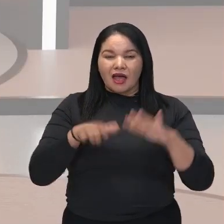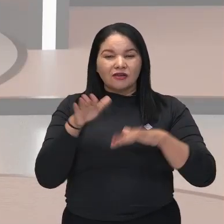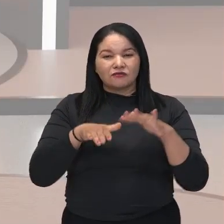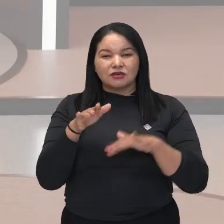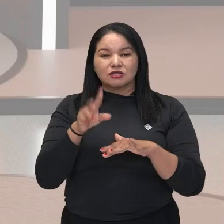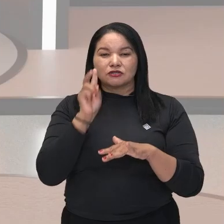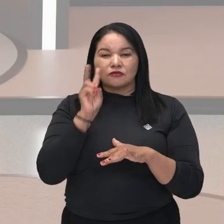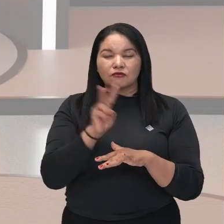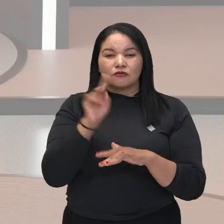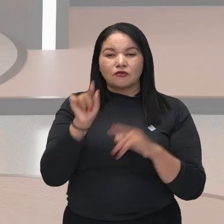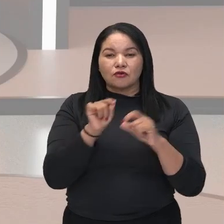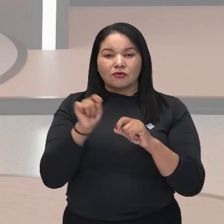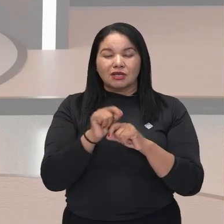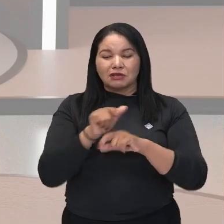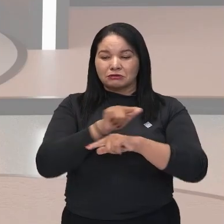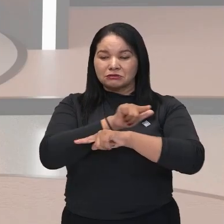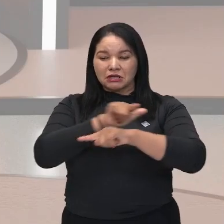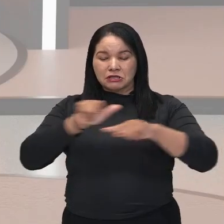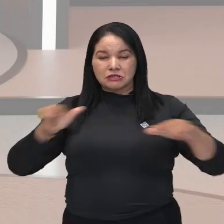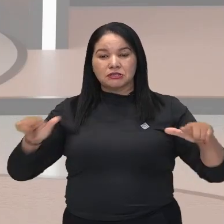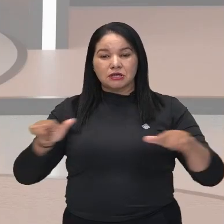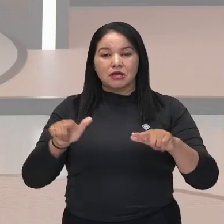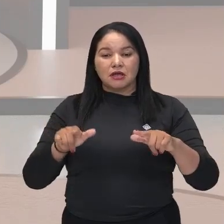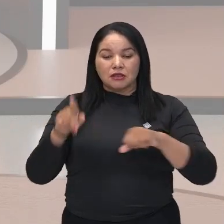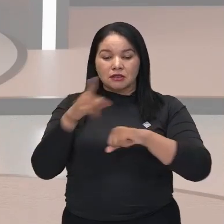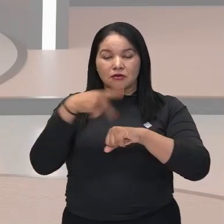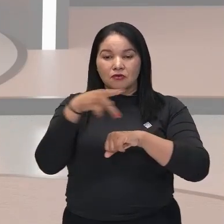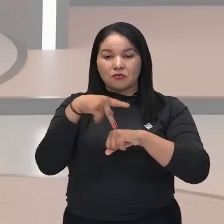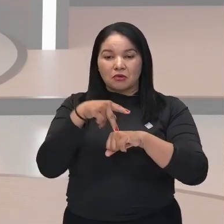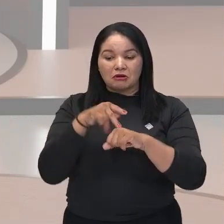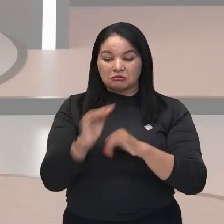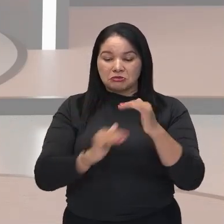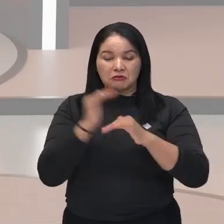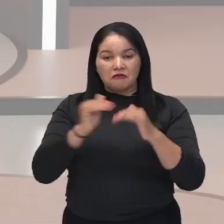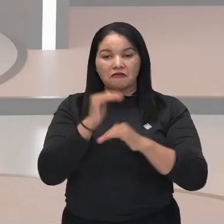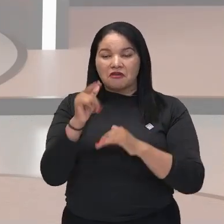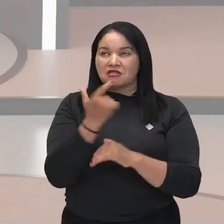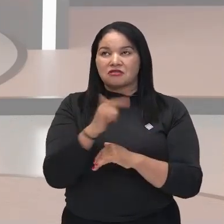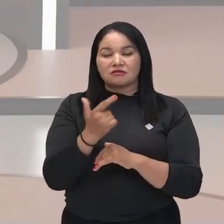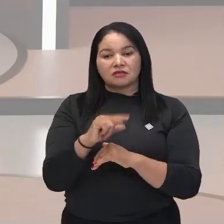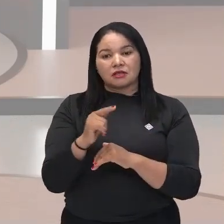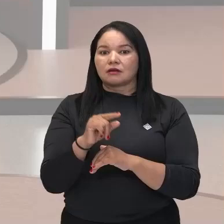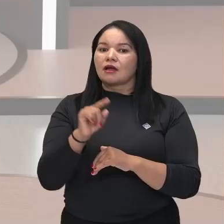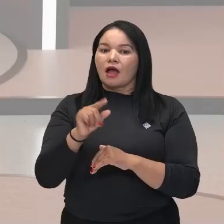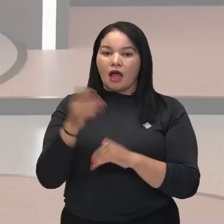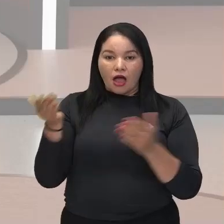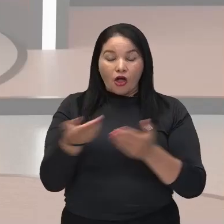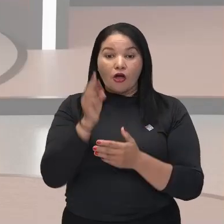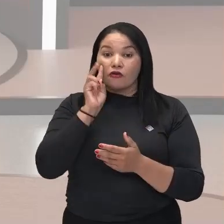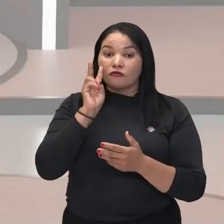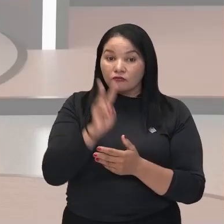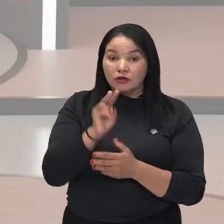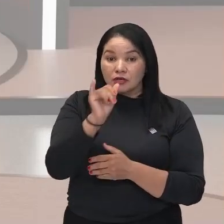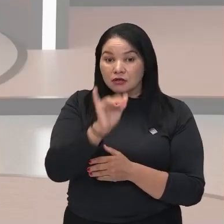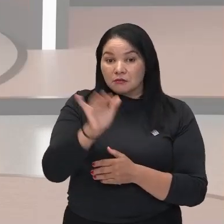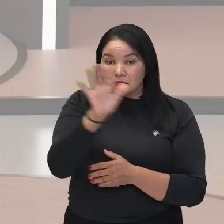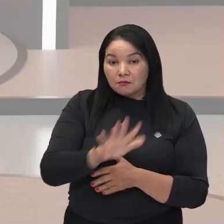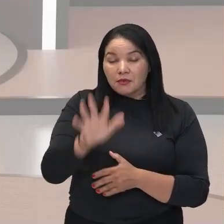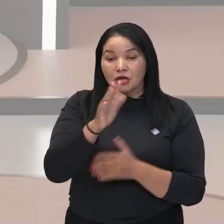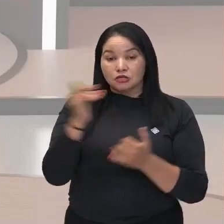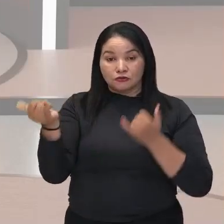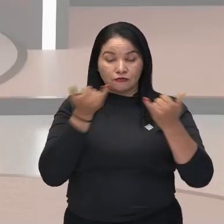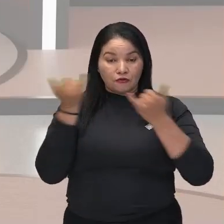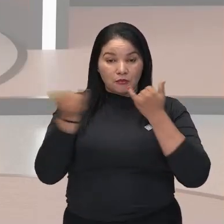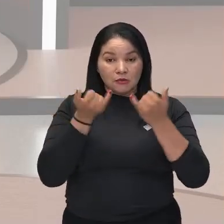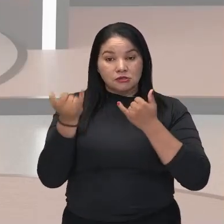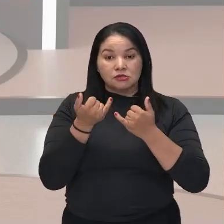no meio do deserto, esses países não são nem desenvolvidos. Vocês estão observando através das imagens aqui, né?